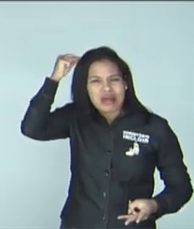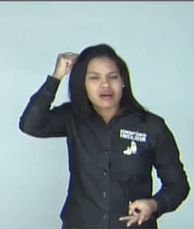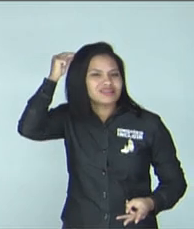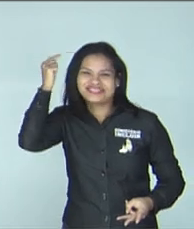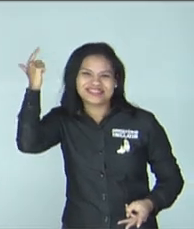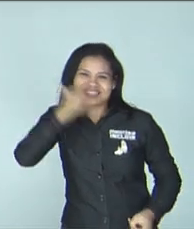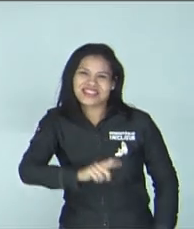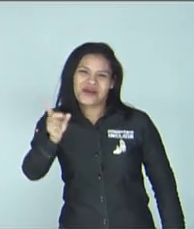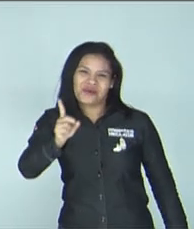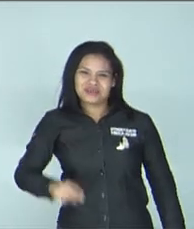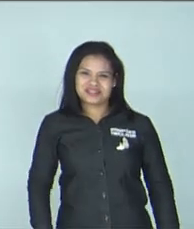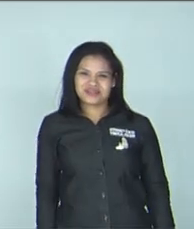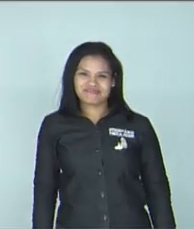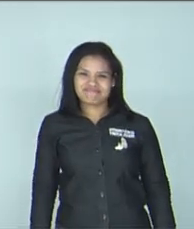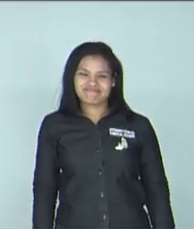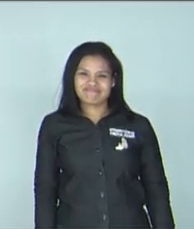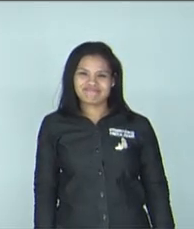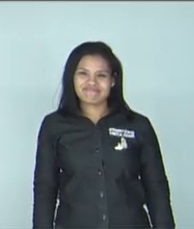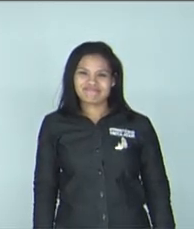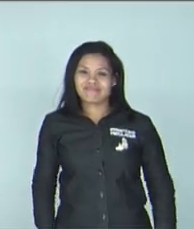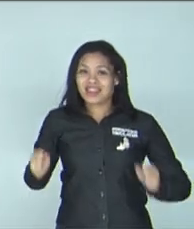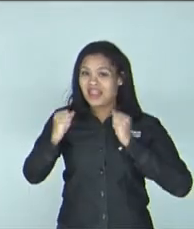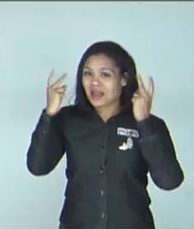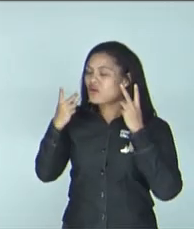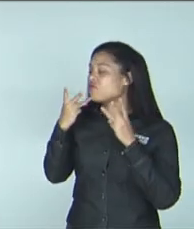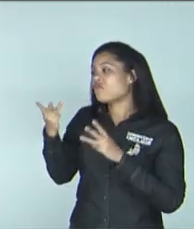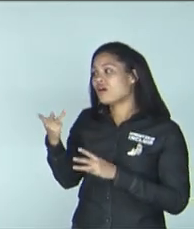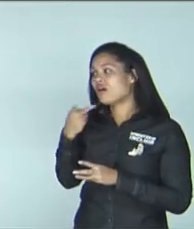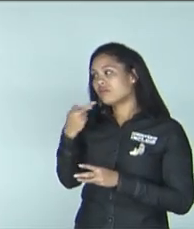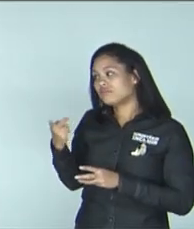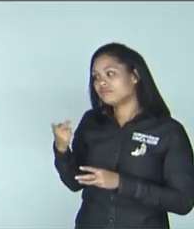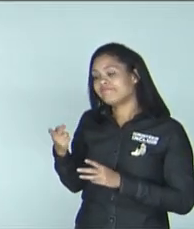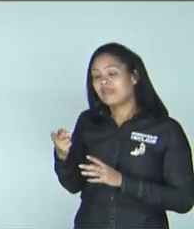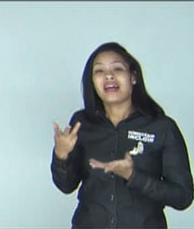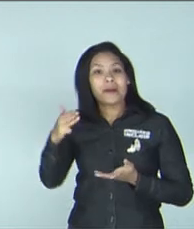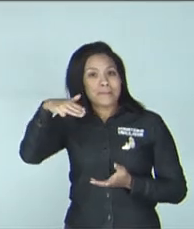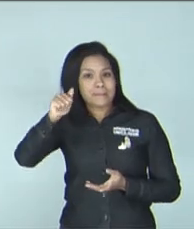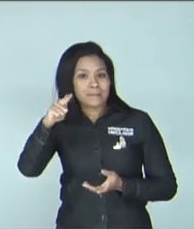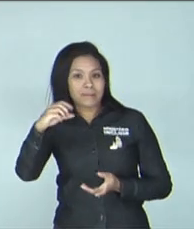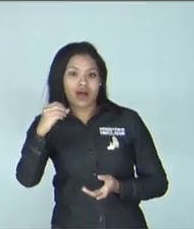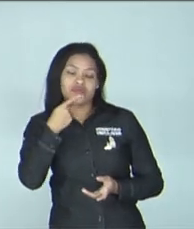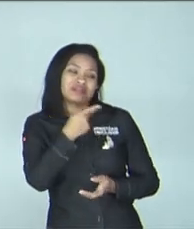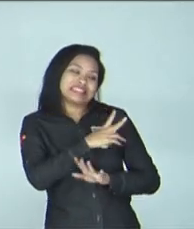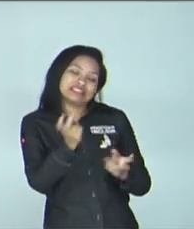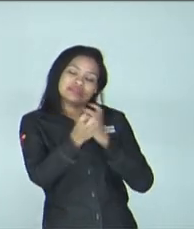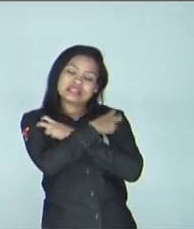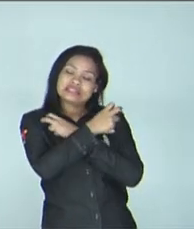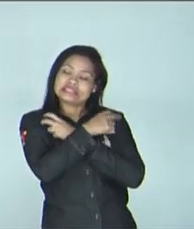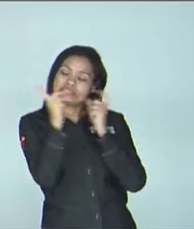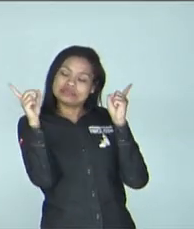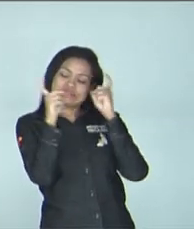as nossas feitiçarias tem limite e as nossas bruxarias tem limite e eu quero te falar uma coisa